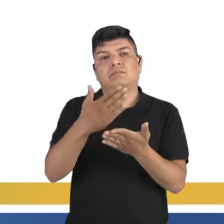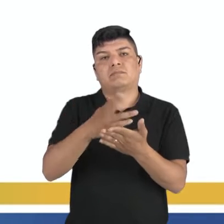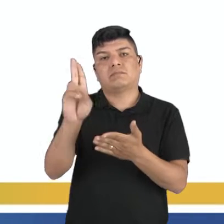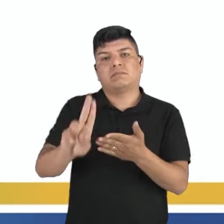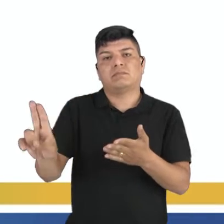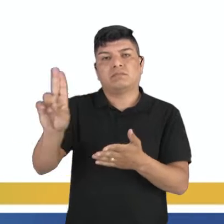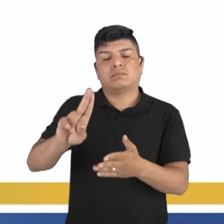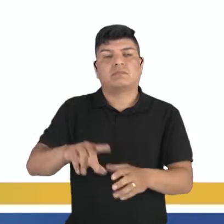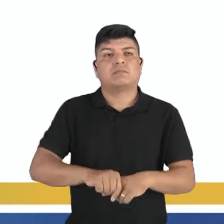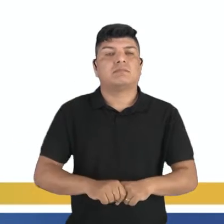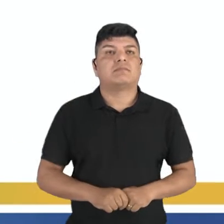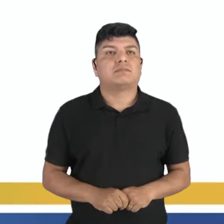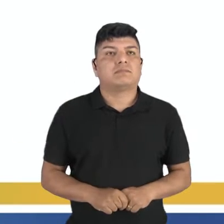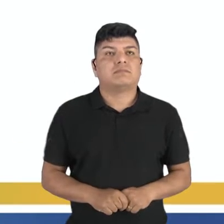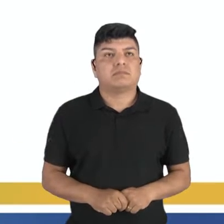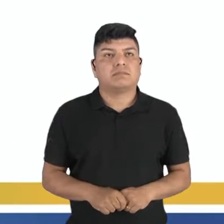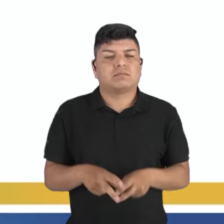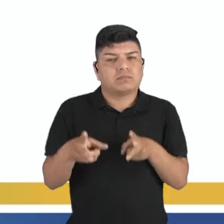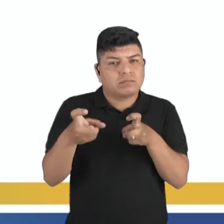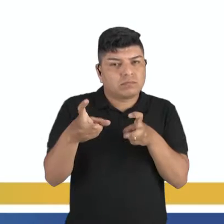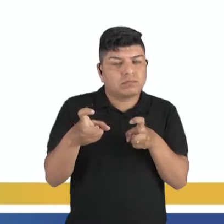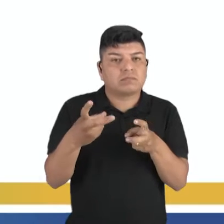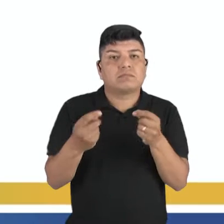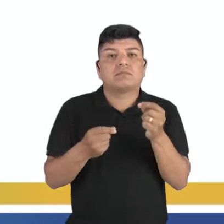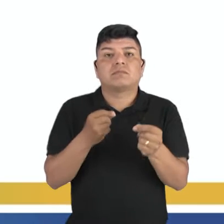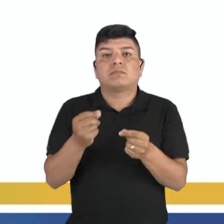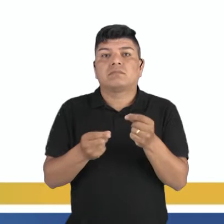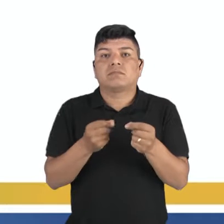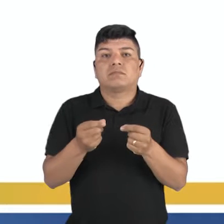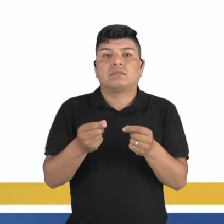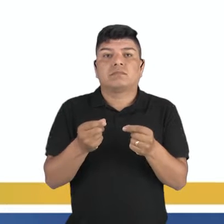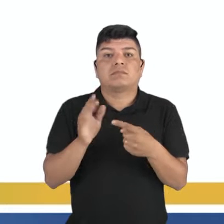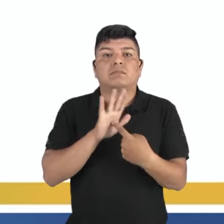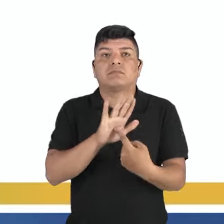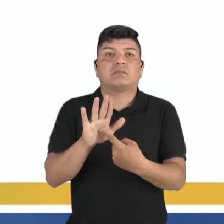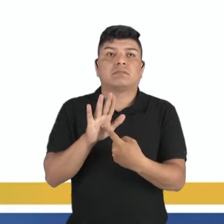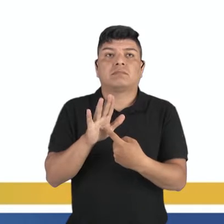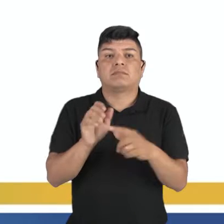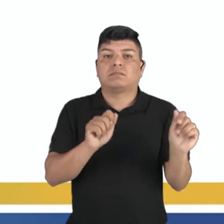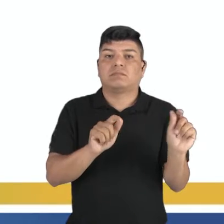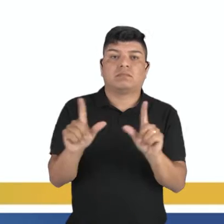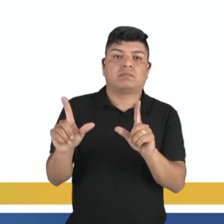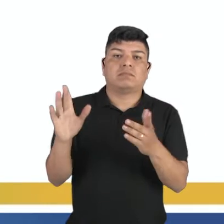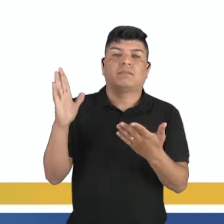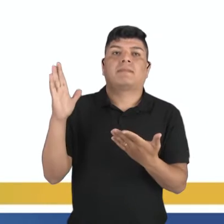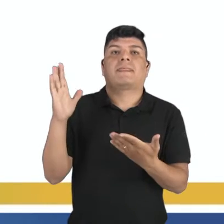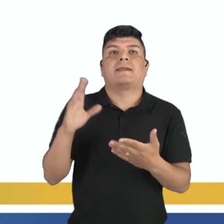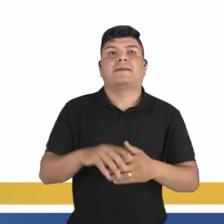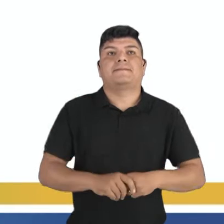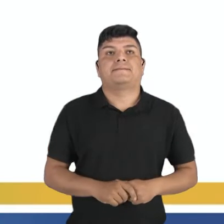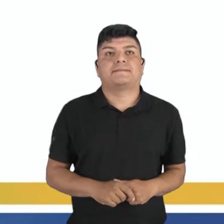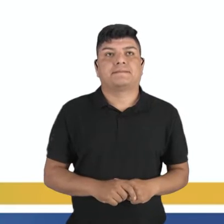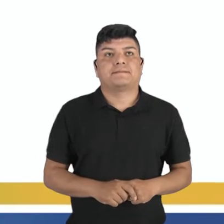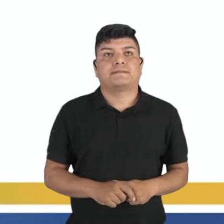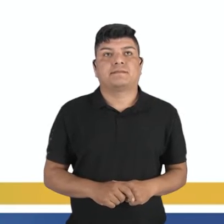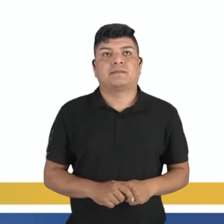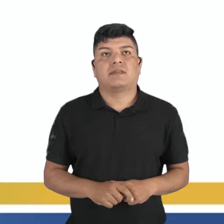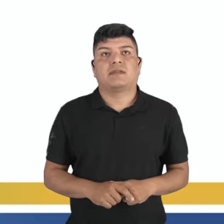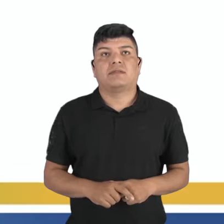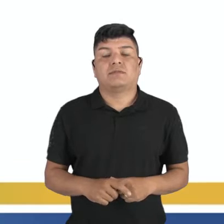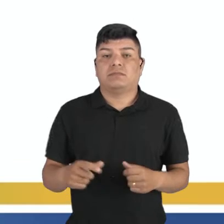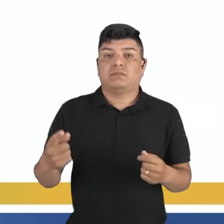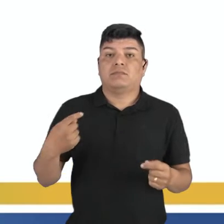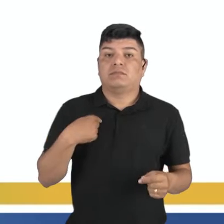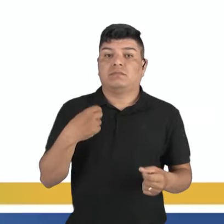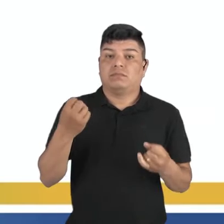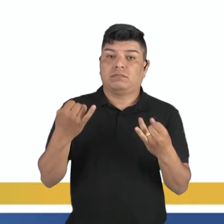aí utilizadas, Então, percebam a fórmula aí que aparece aí na sua tela, certo? E quando eu